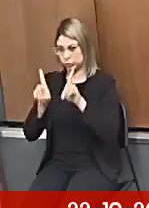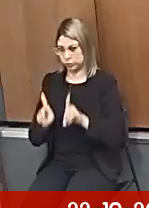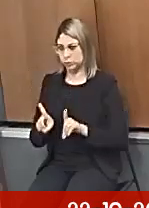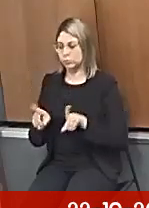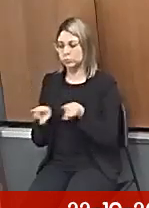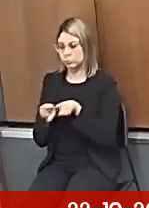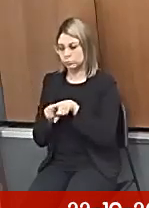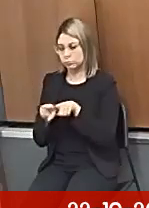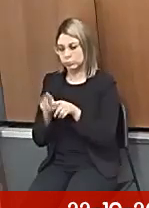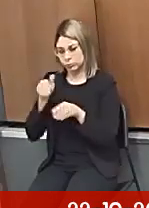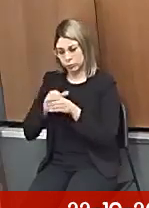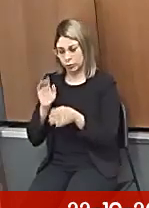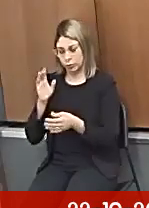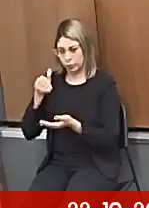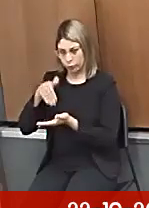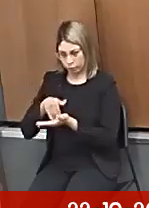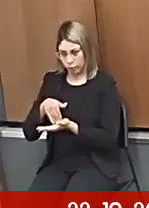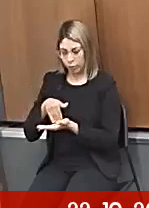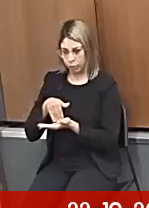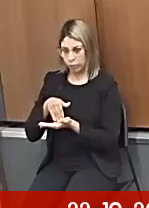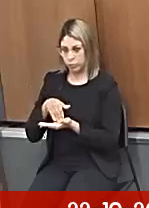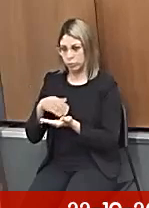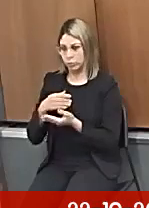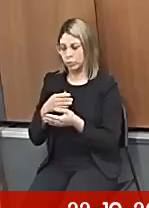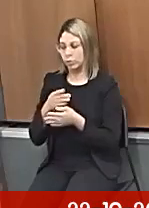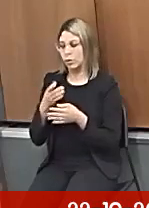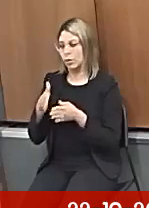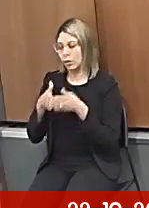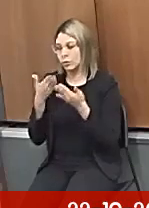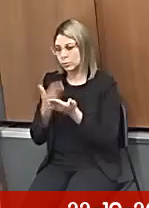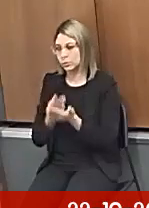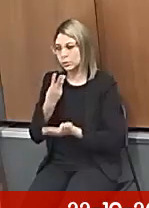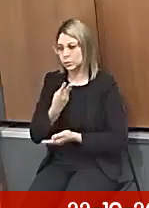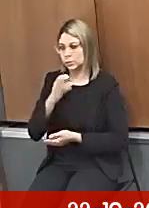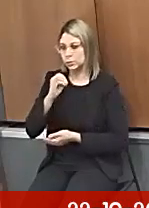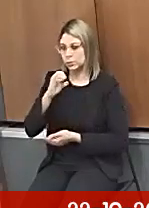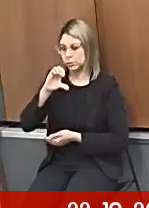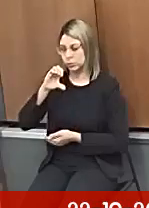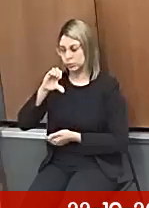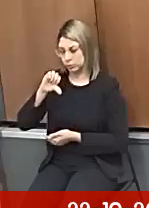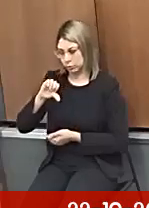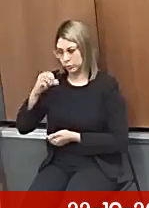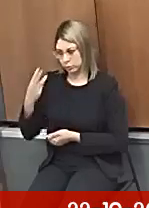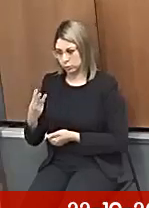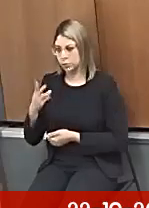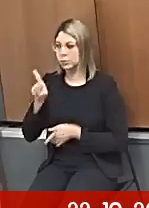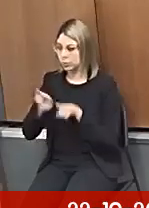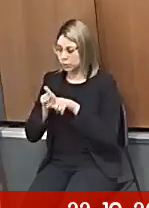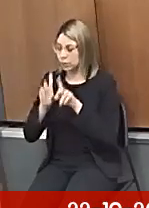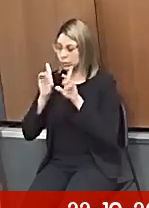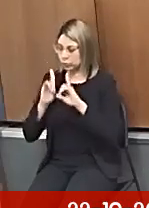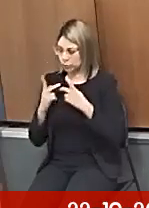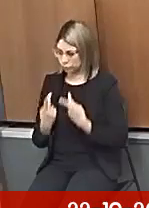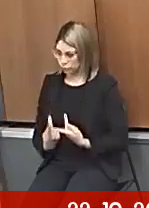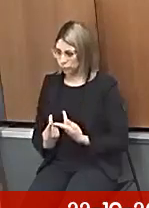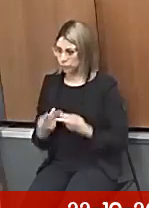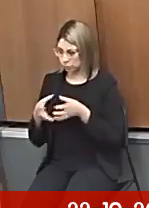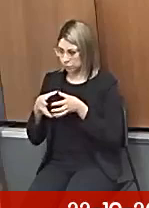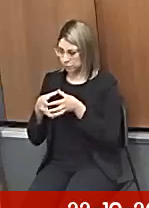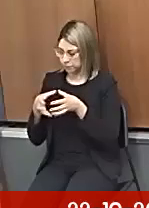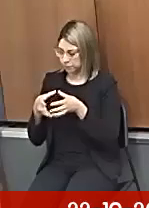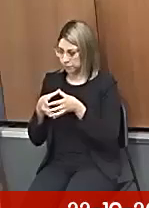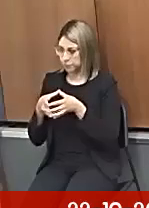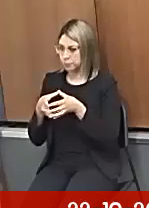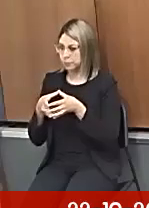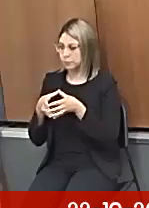a votação ao final. O requerimento 3.093, também para da Comissão de Direitos Humanos, o mesmo teor, somente